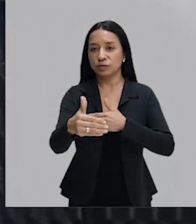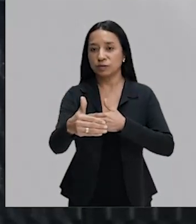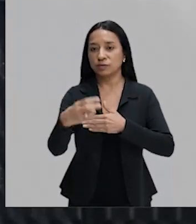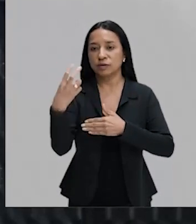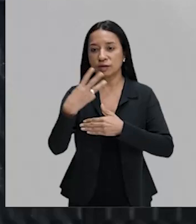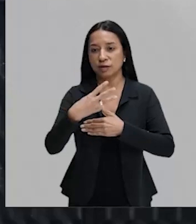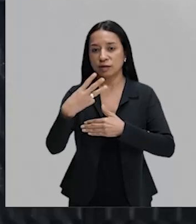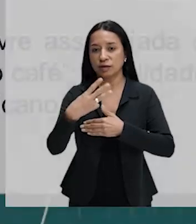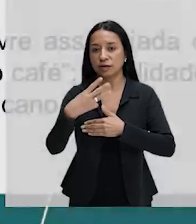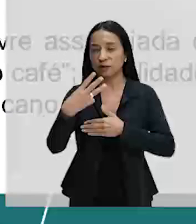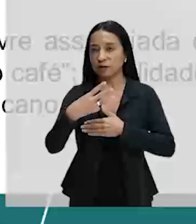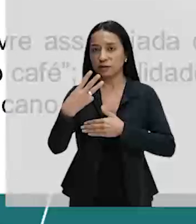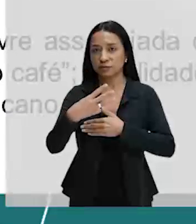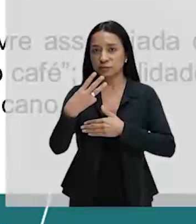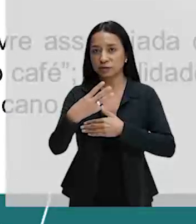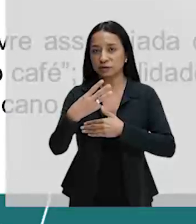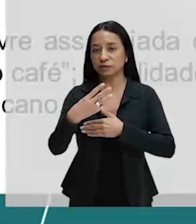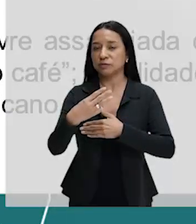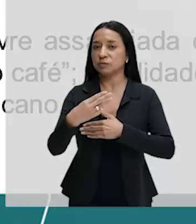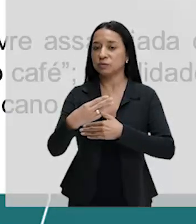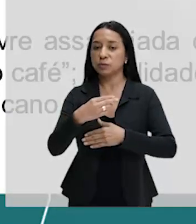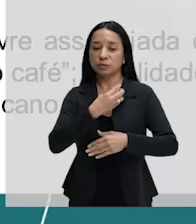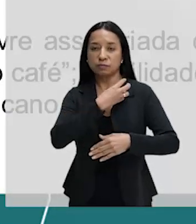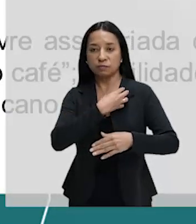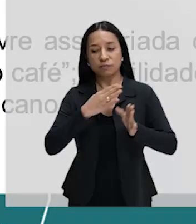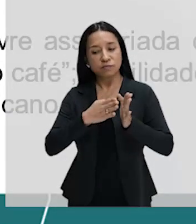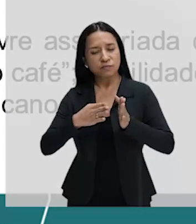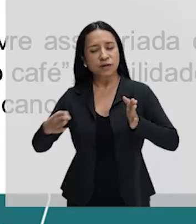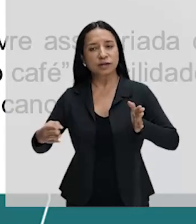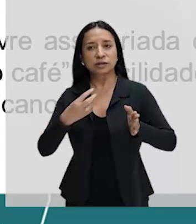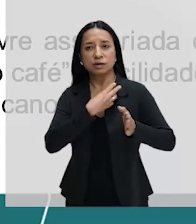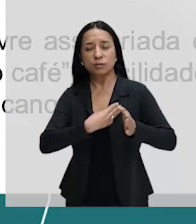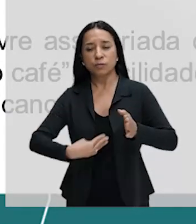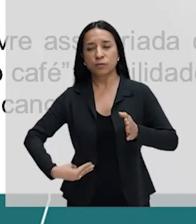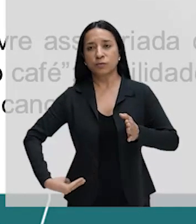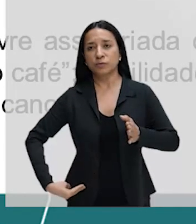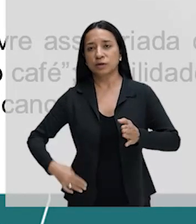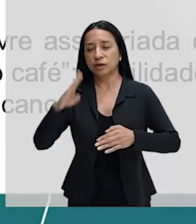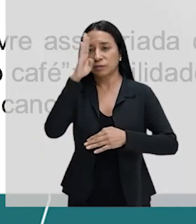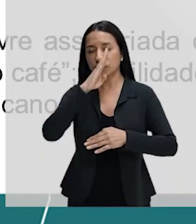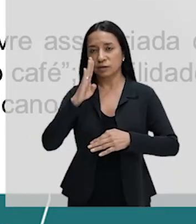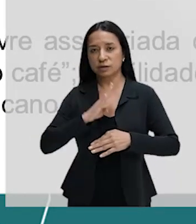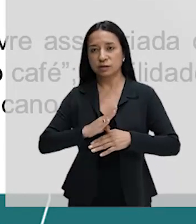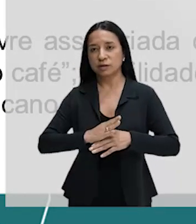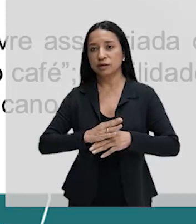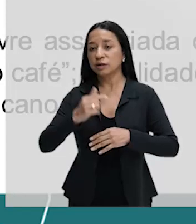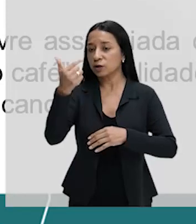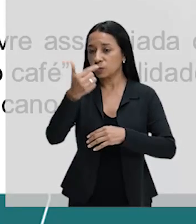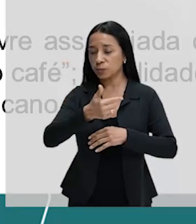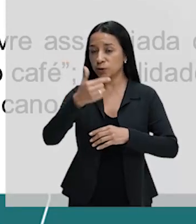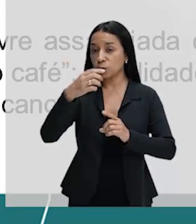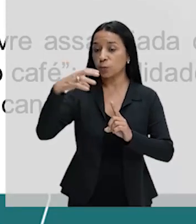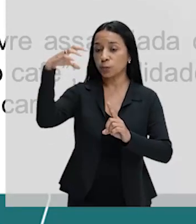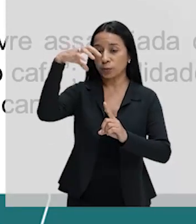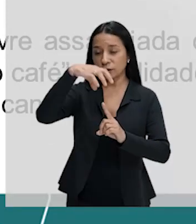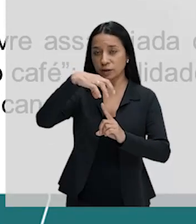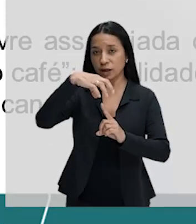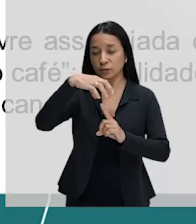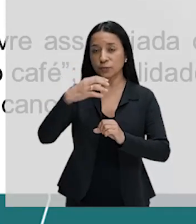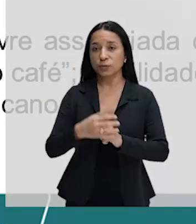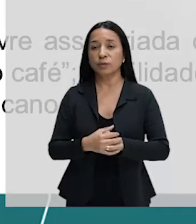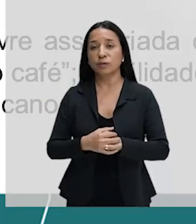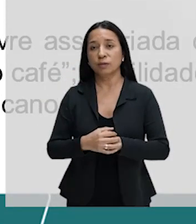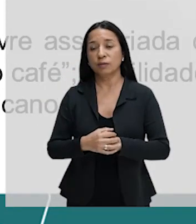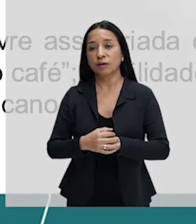terceira fase da monarquia brasileira, o segundo reinado. Eu sugiro que vocês possam rever